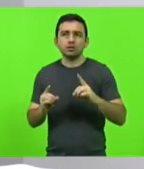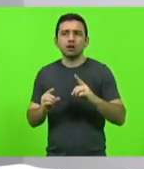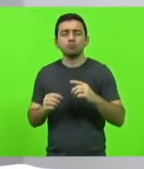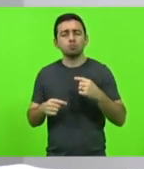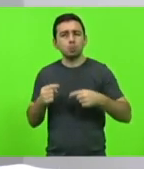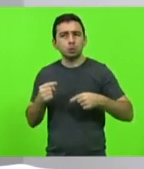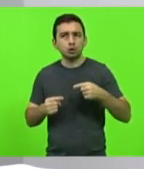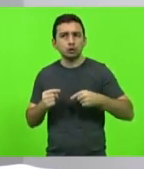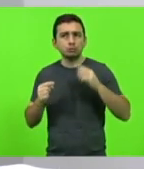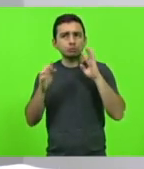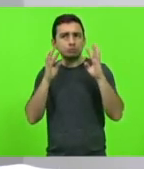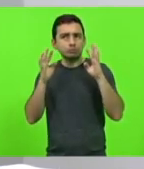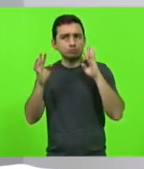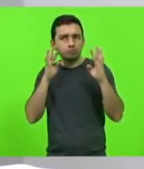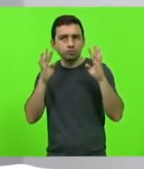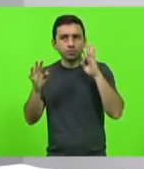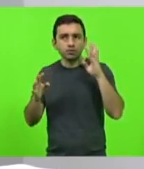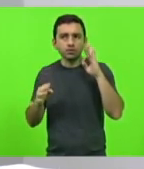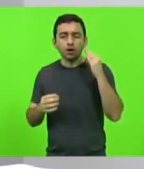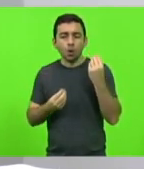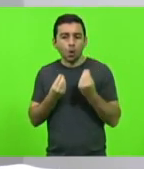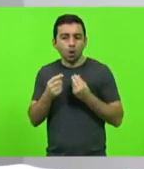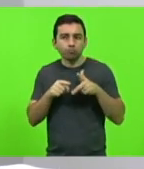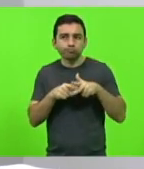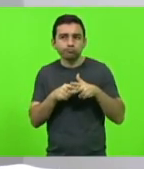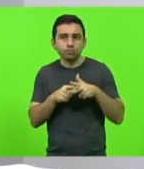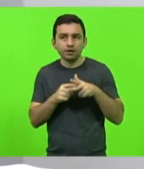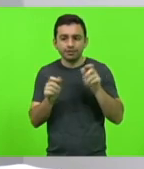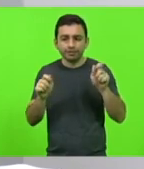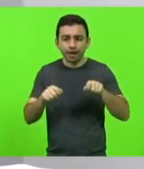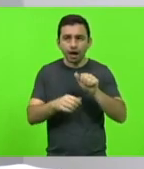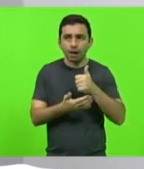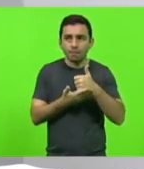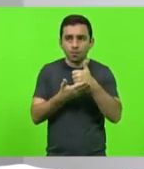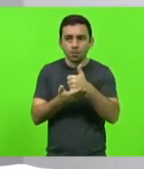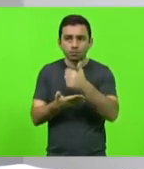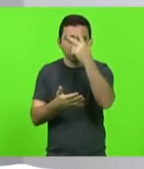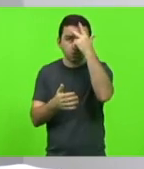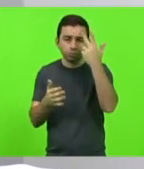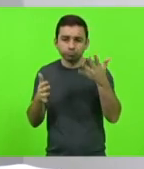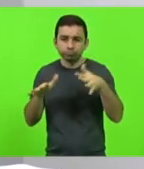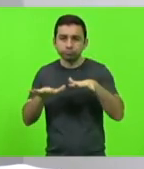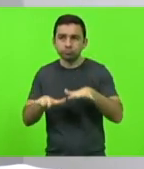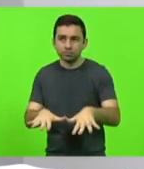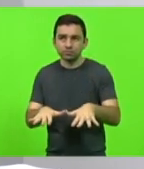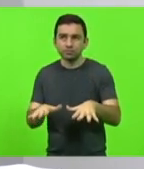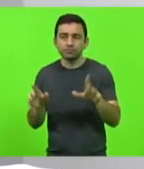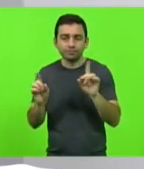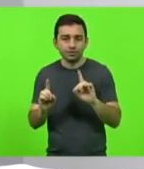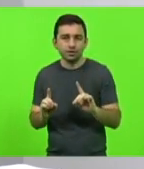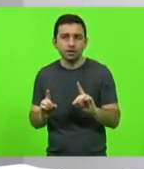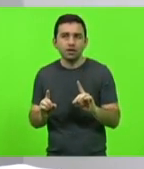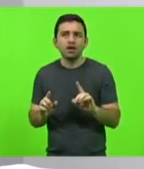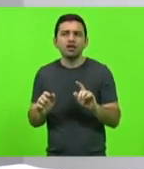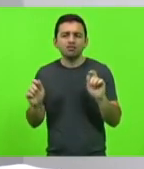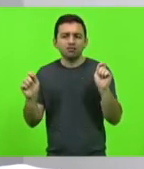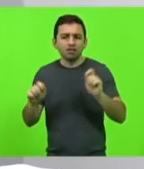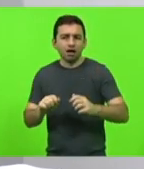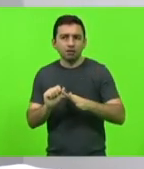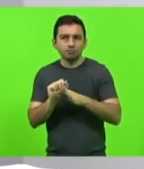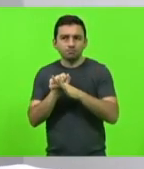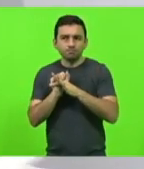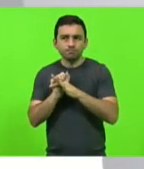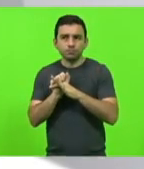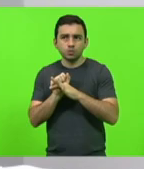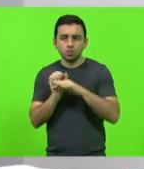são pensadas como ferramentas para a inclusão das pessoas com deficiência e assim possam garantir que